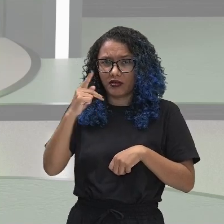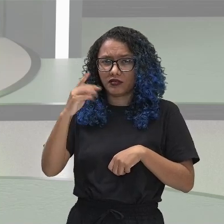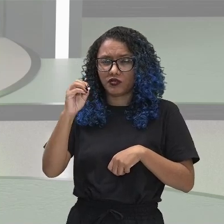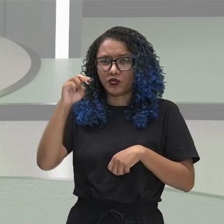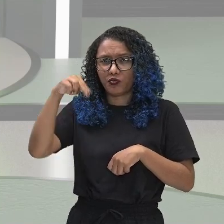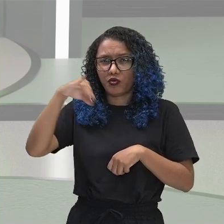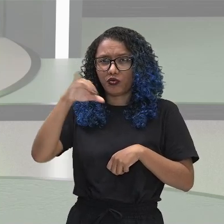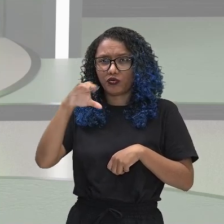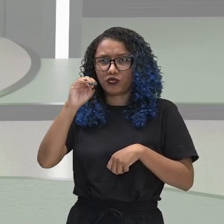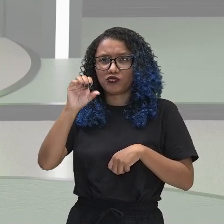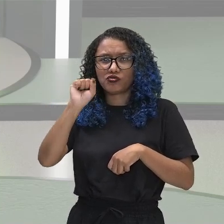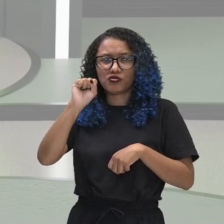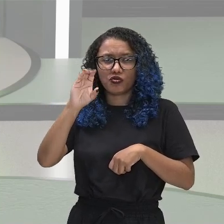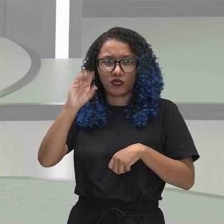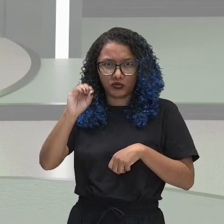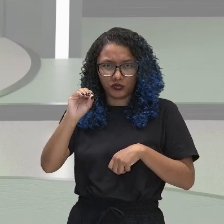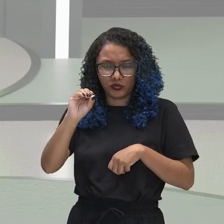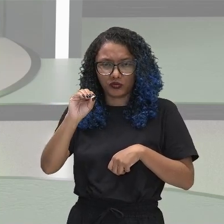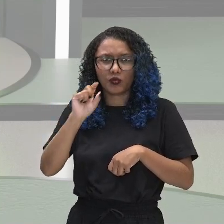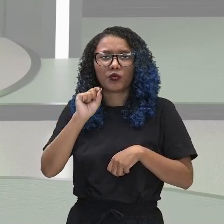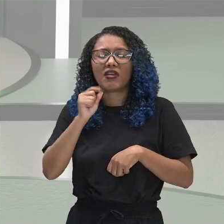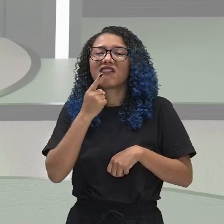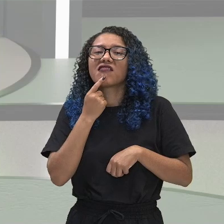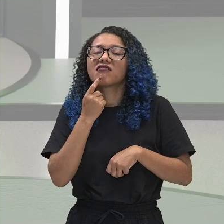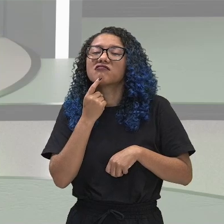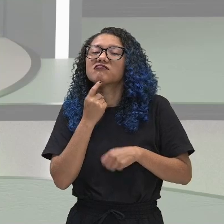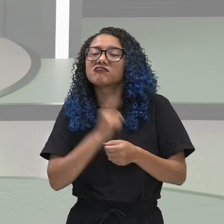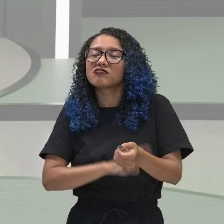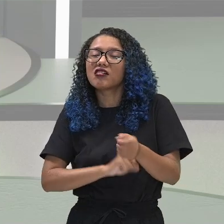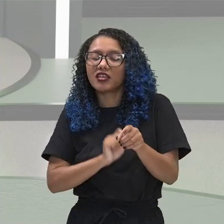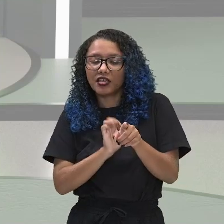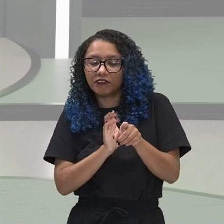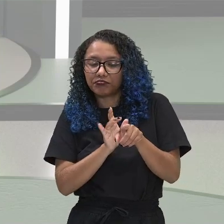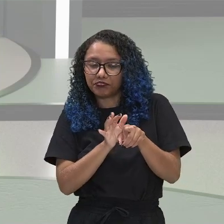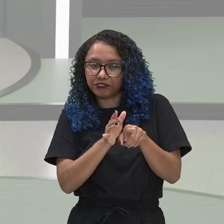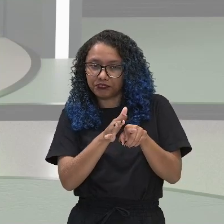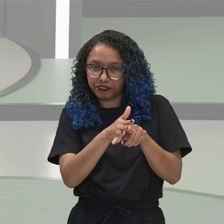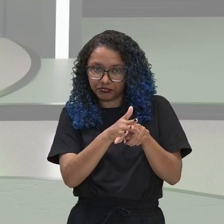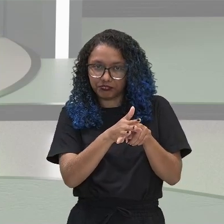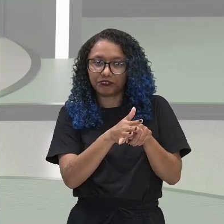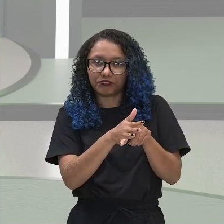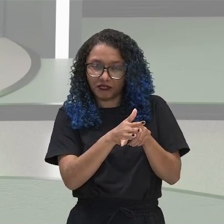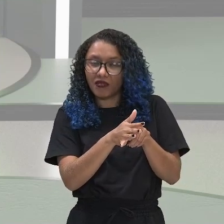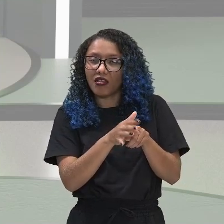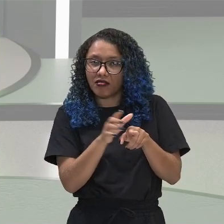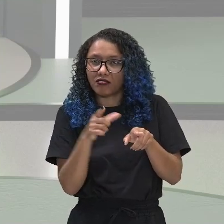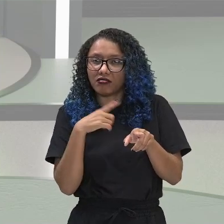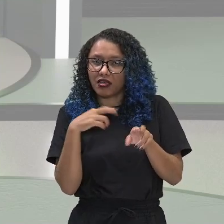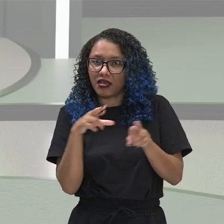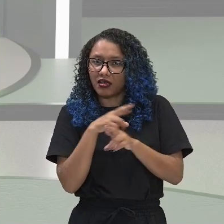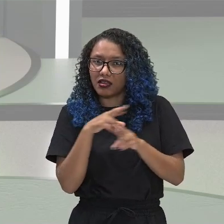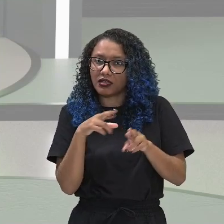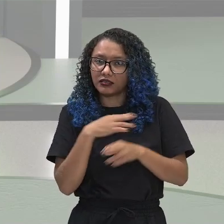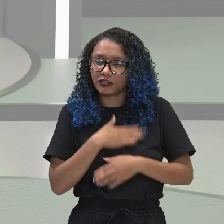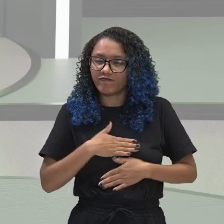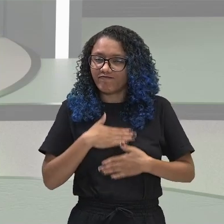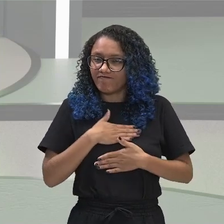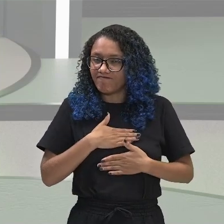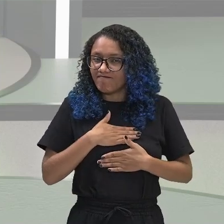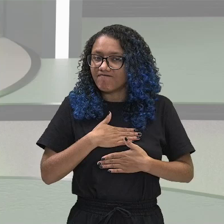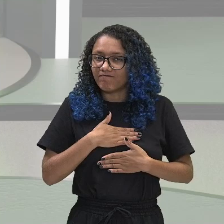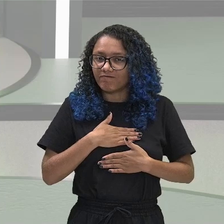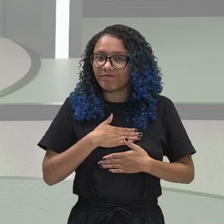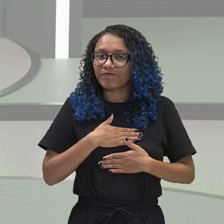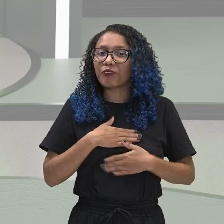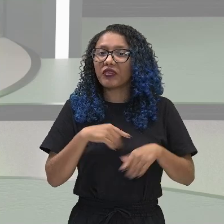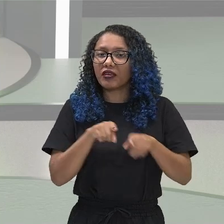enchido, né, vai ser preenchido por sangue e relacionado à excitação, e o prepúcio também como parte